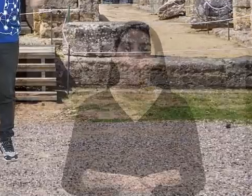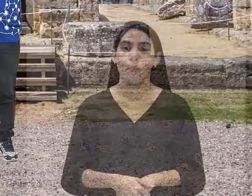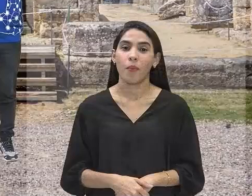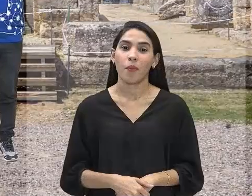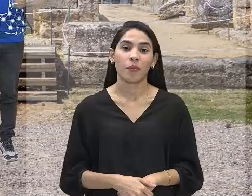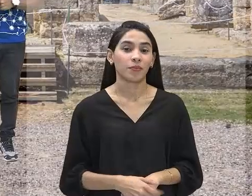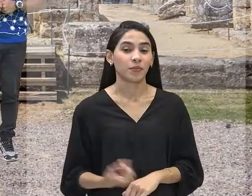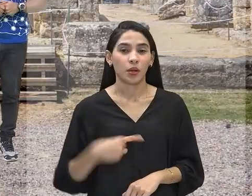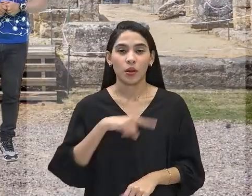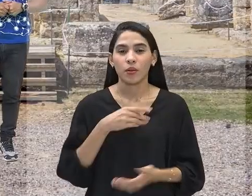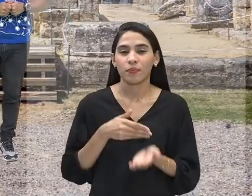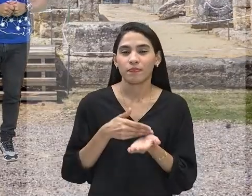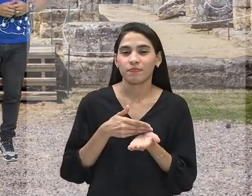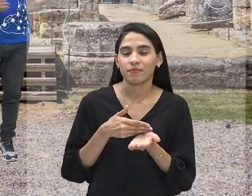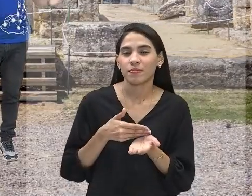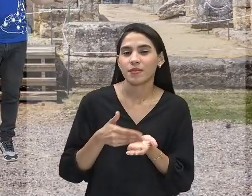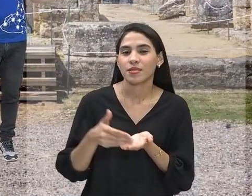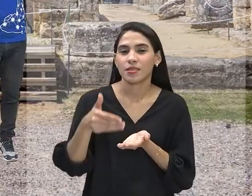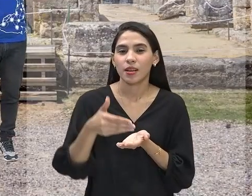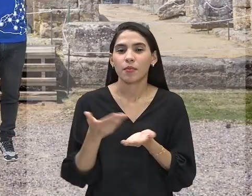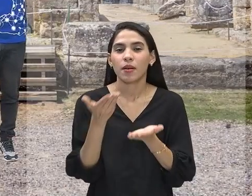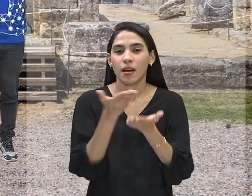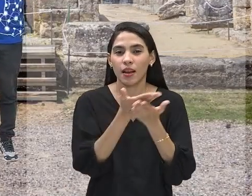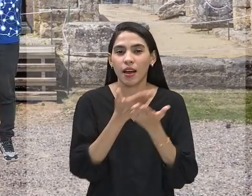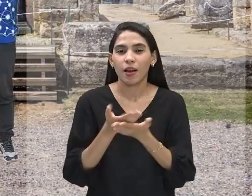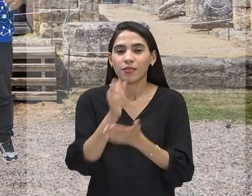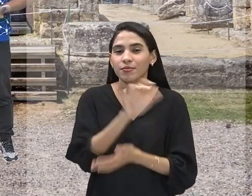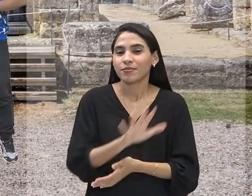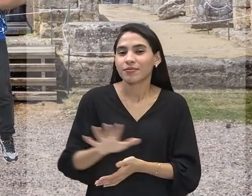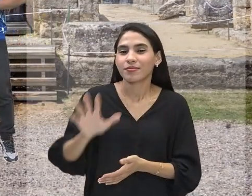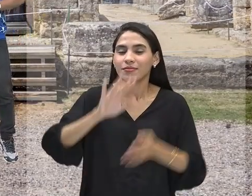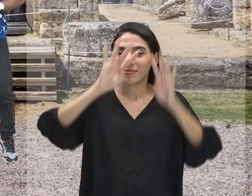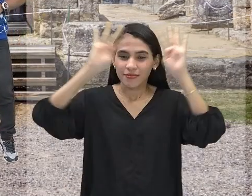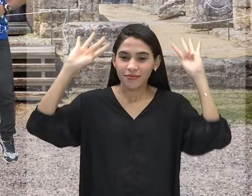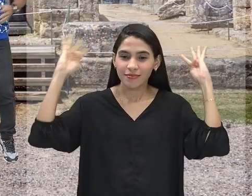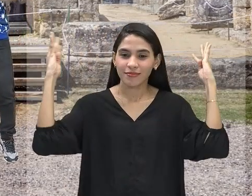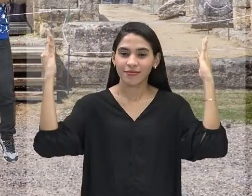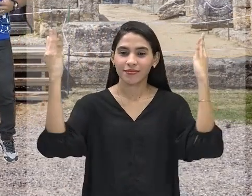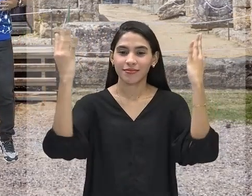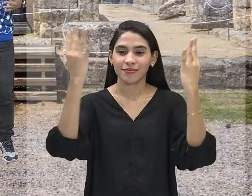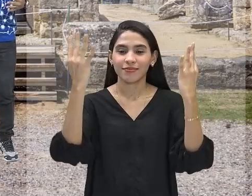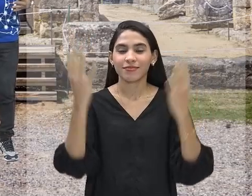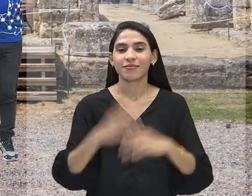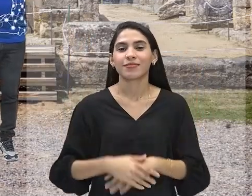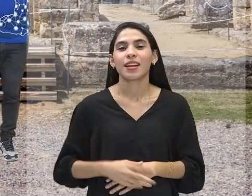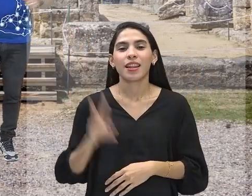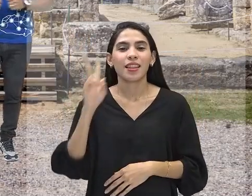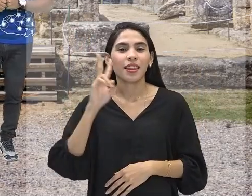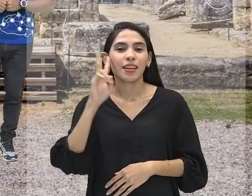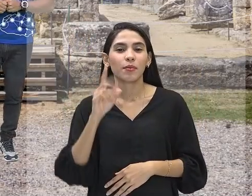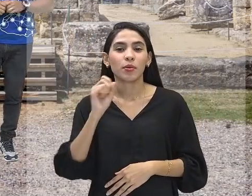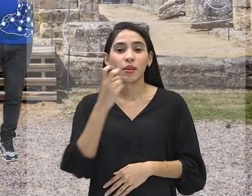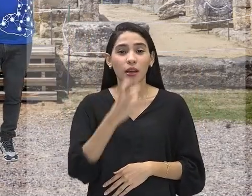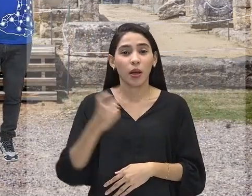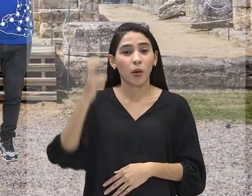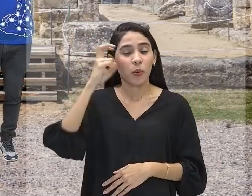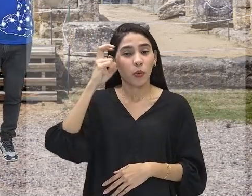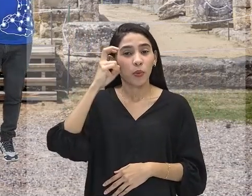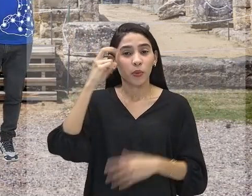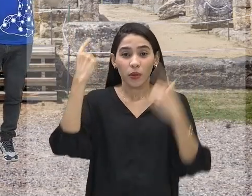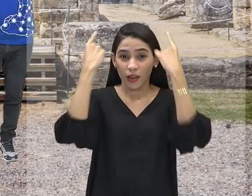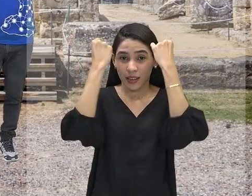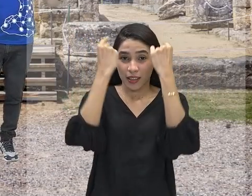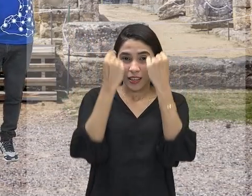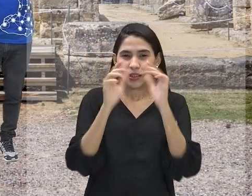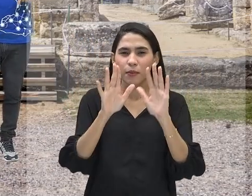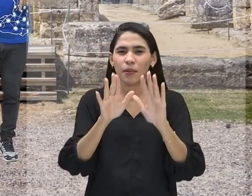E nós iniciamos essa aula neste ambiente maravilhoso, neste lugar que relembra ali a cultura grega. Mas você pode